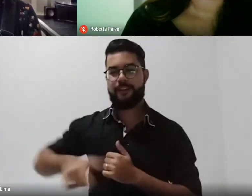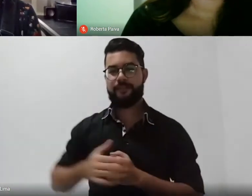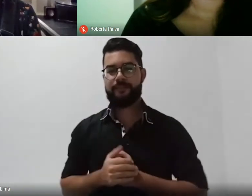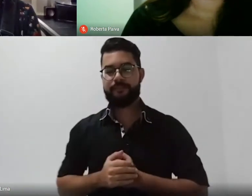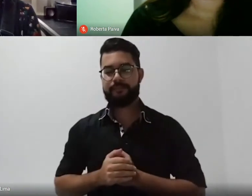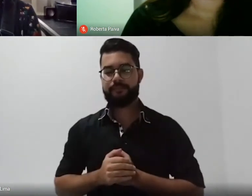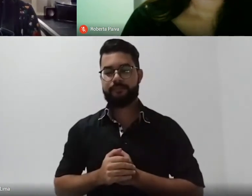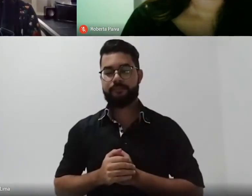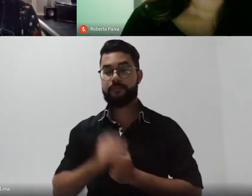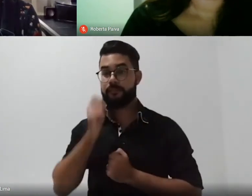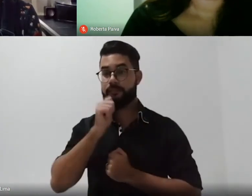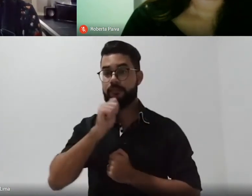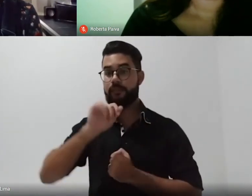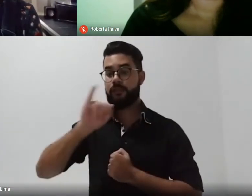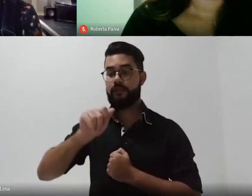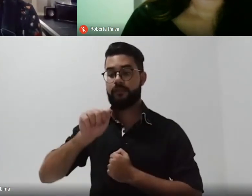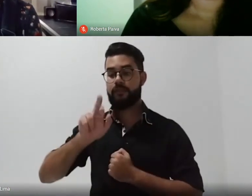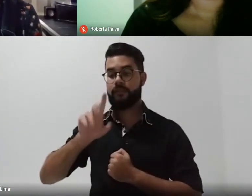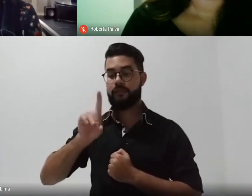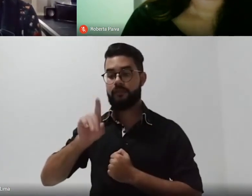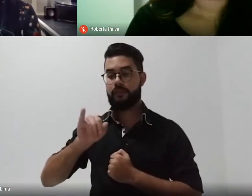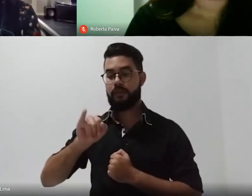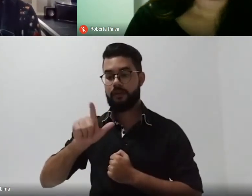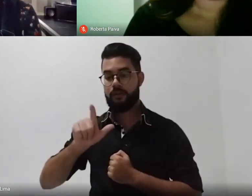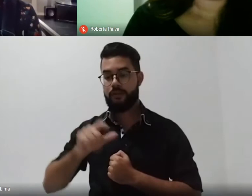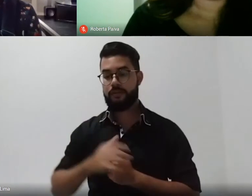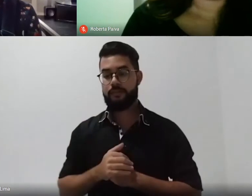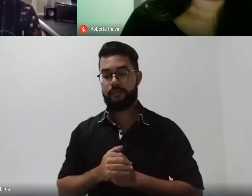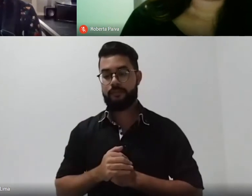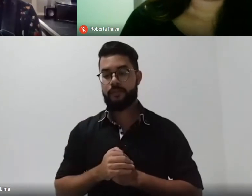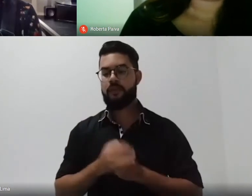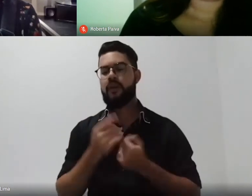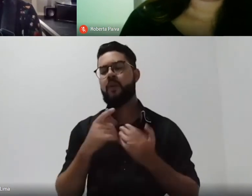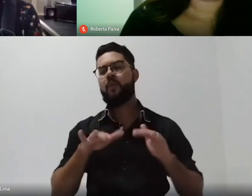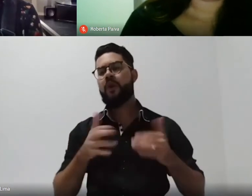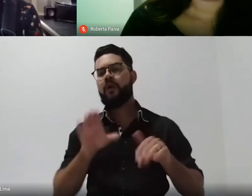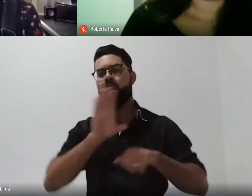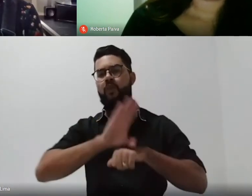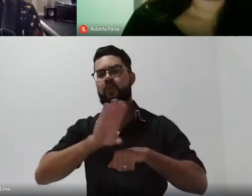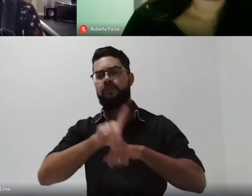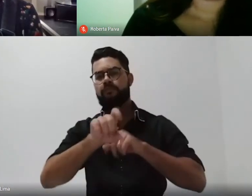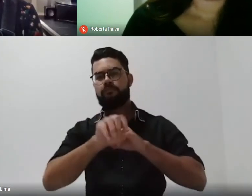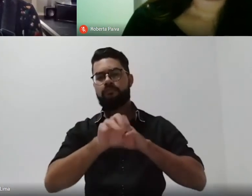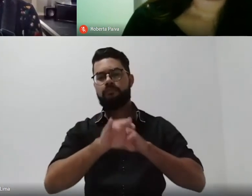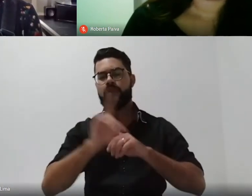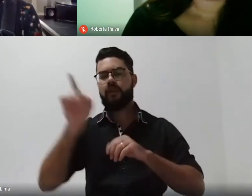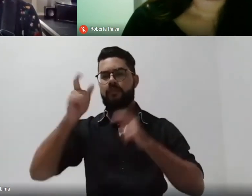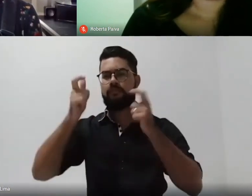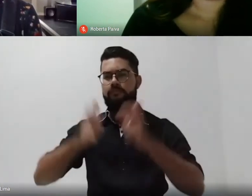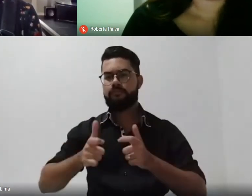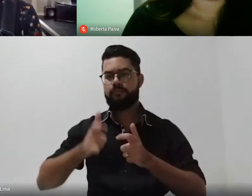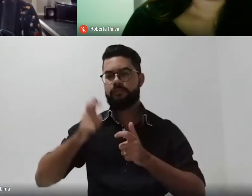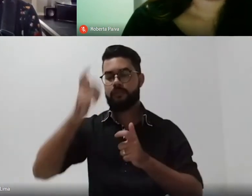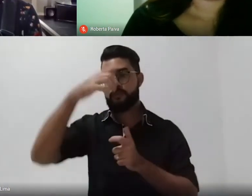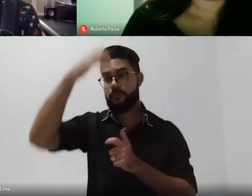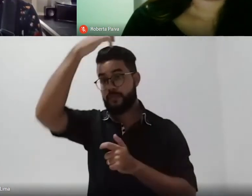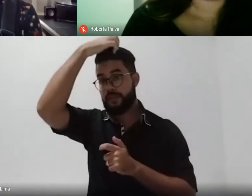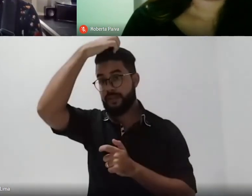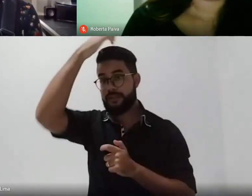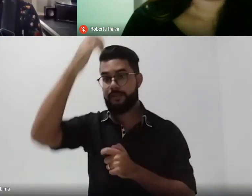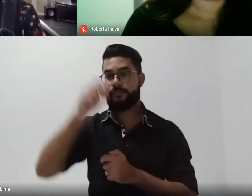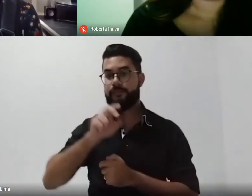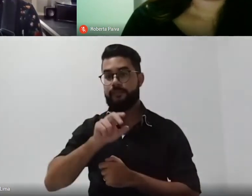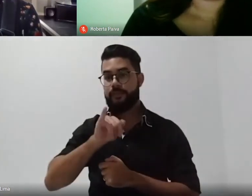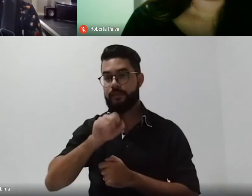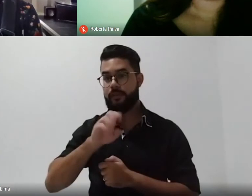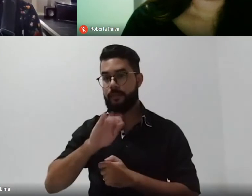Jadele Clementino pergunta: para qual curso você ensina em Princesa e quais os períodos tem acesso a